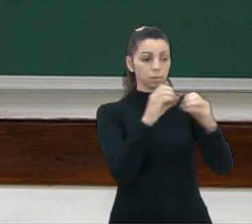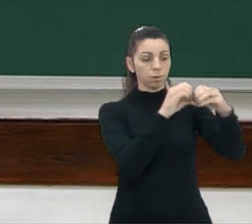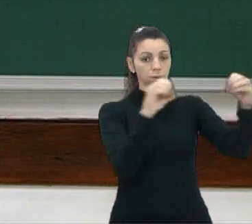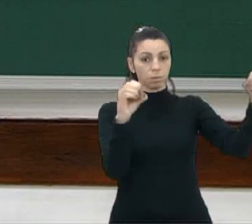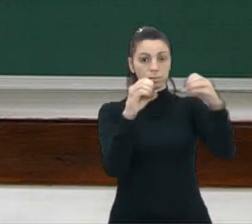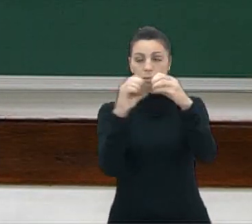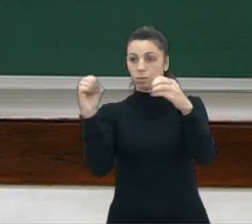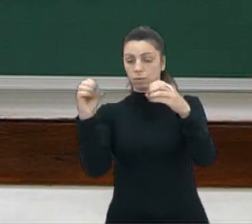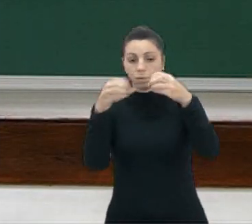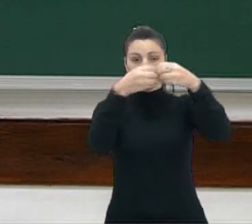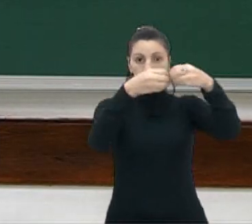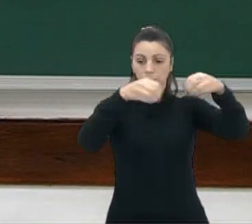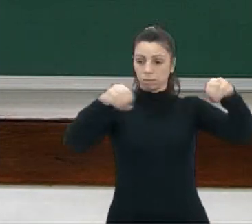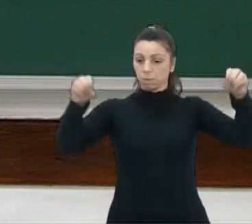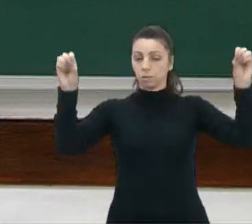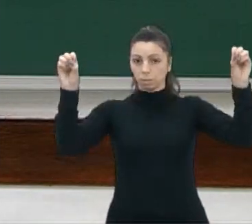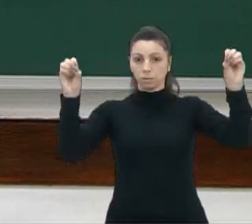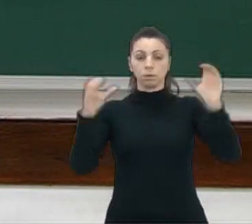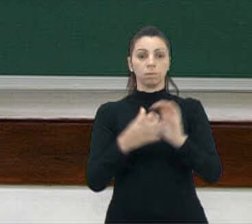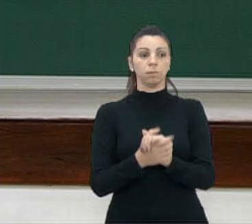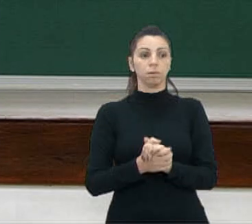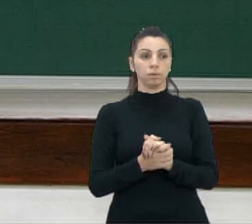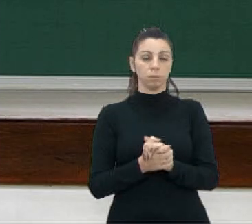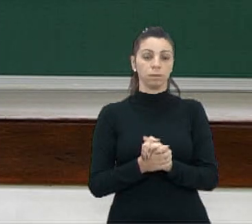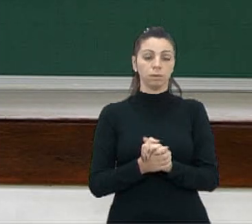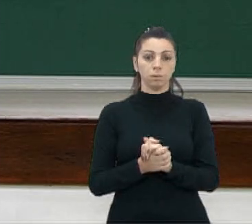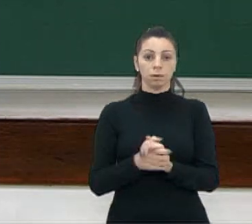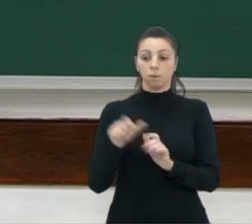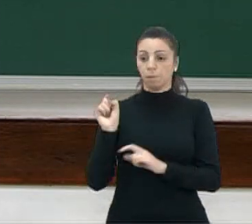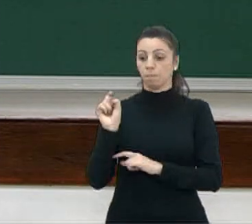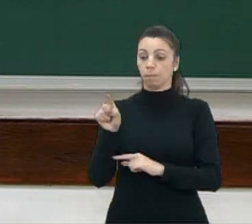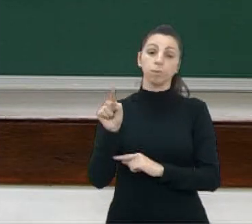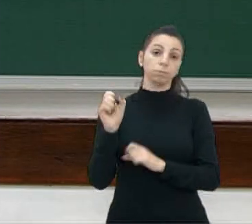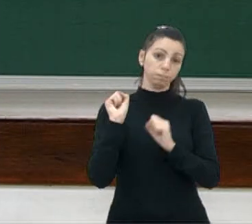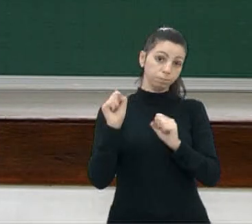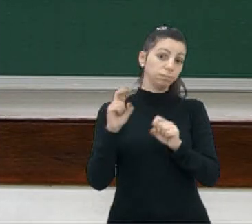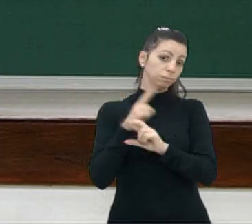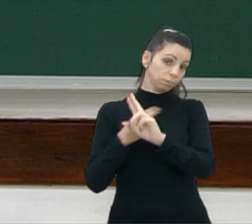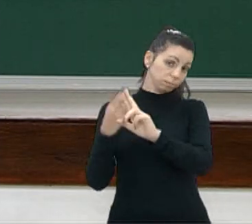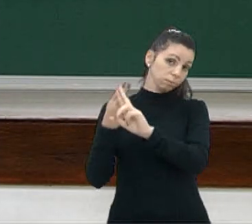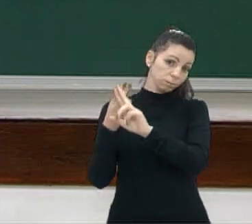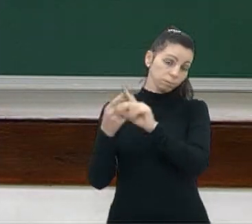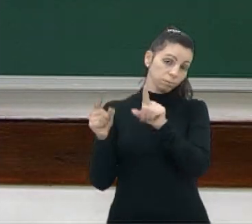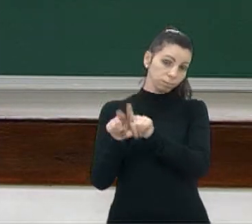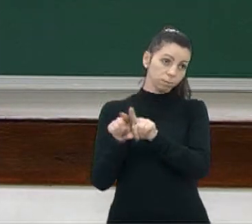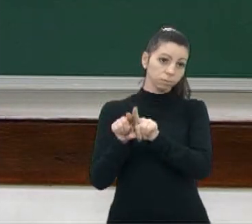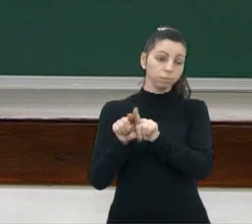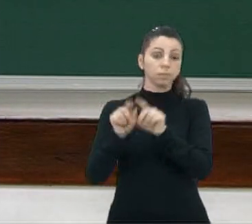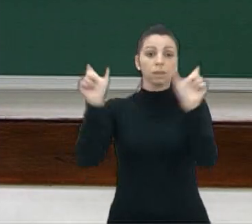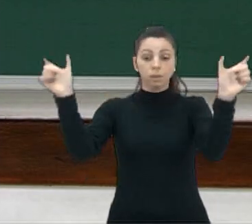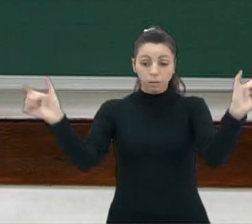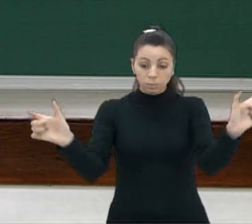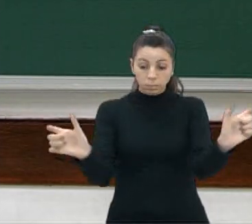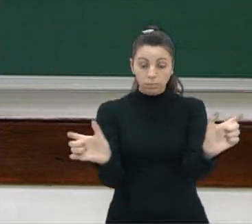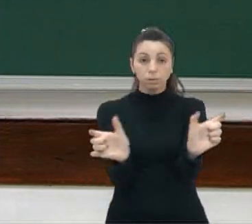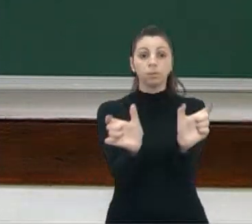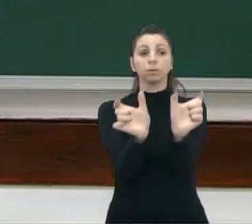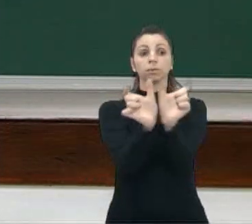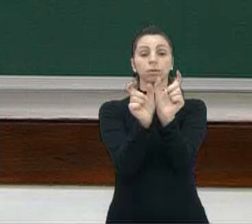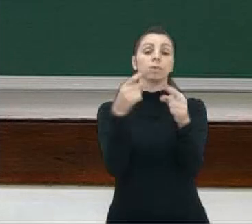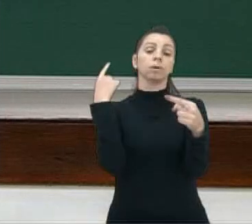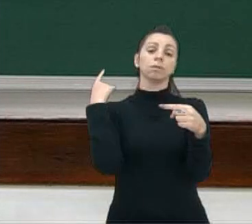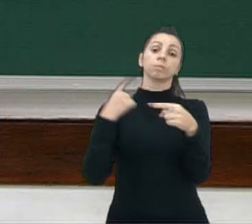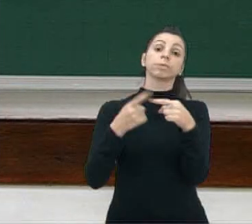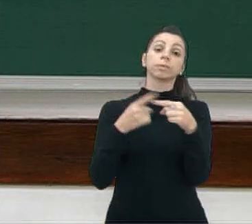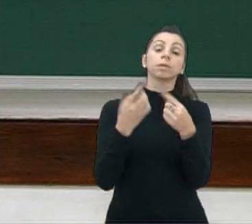colocava um ponto ali. O primeiro personagem falava de um Carlos, ponto. Seu interlocutor não entendeu, ponto. Mas não, ele junta as duas, por quê?